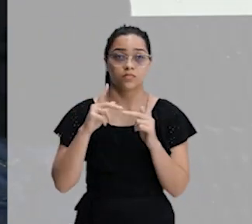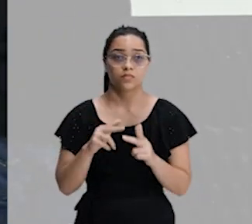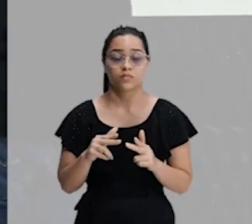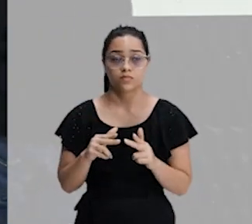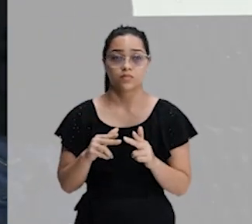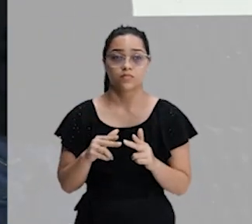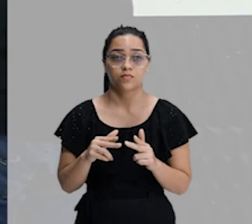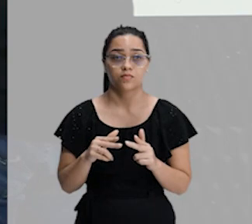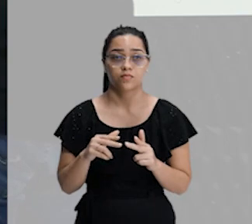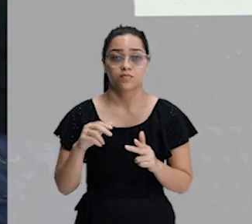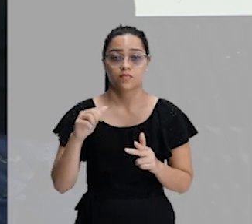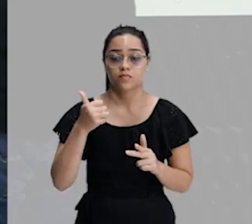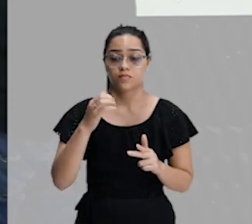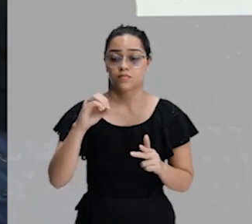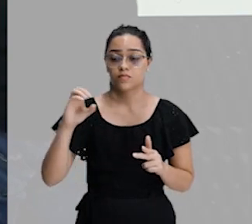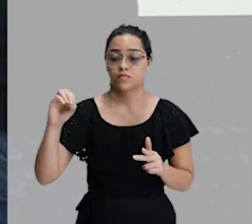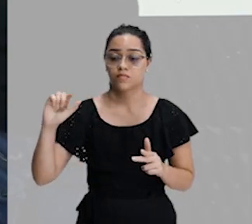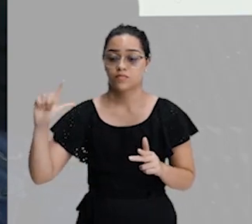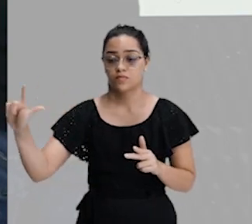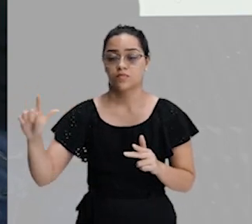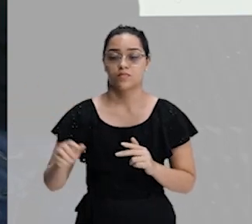equivale a 1.000 litros.